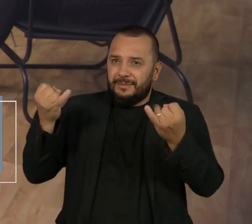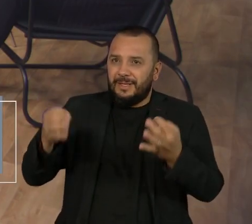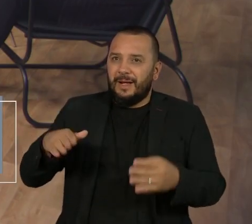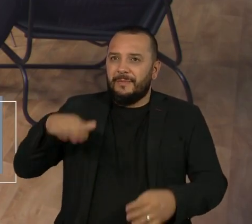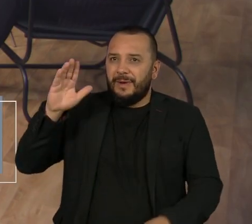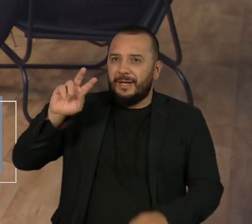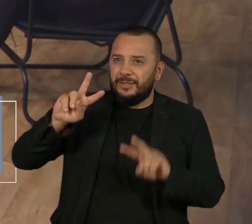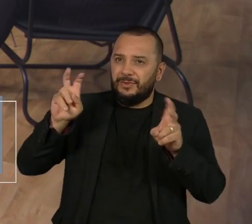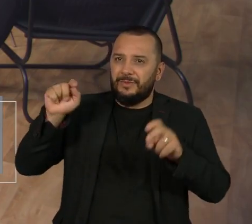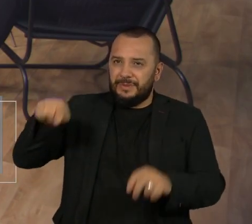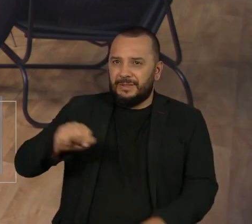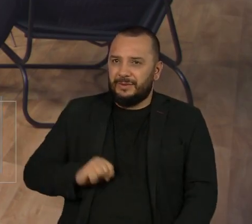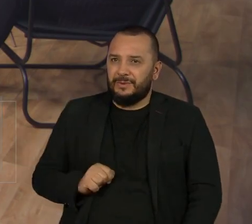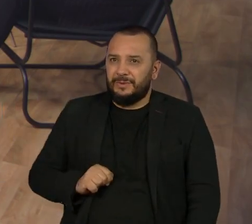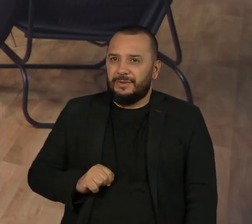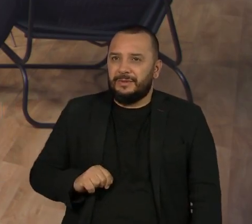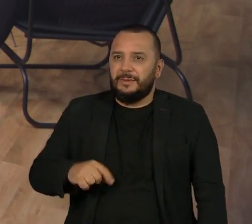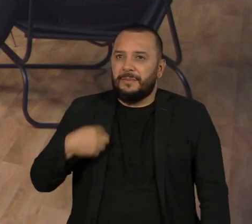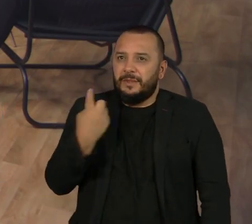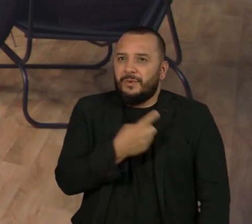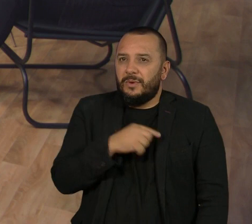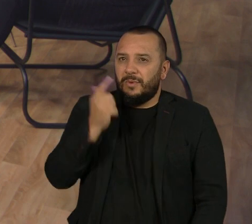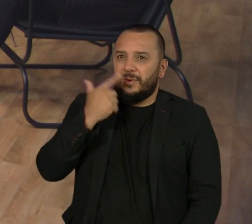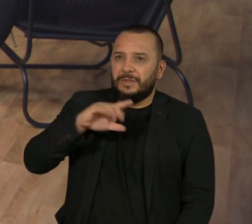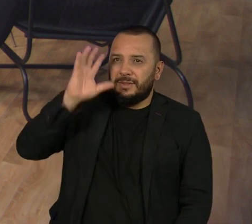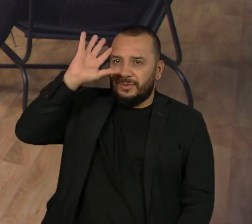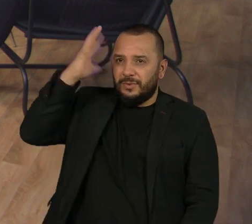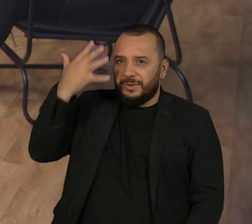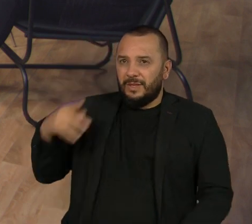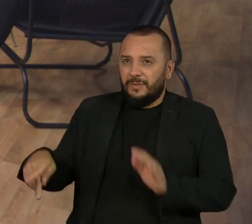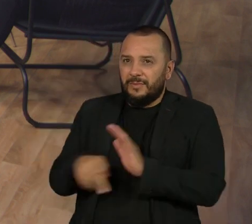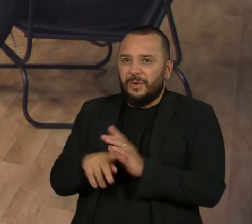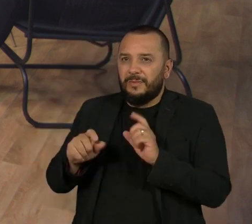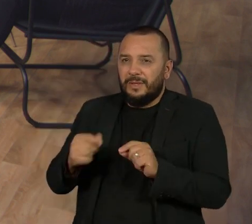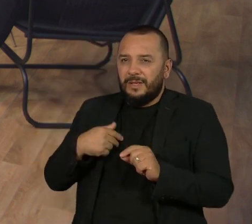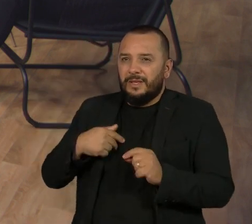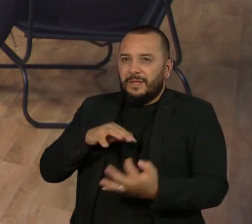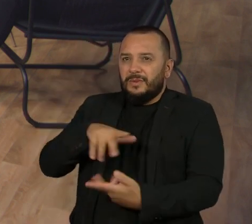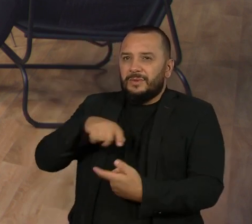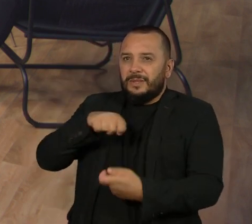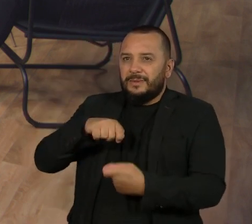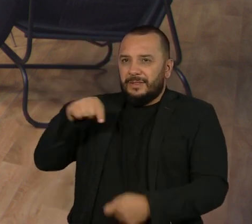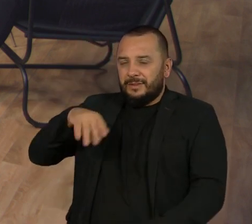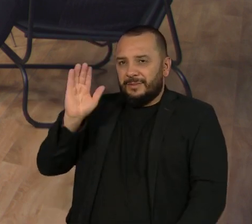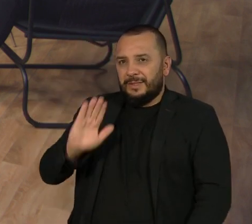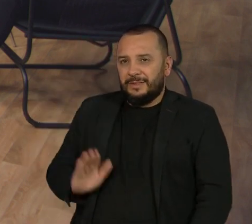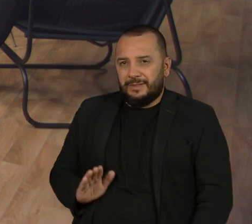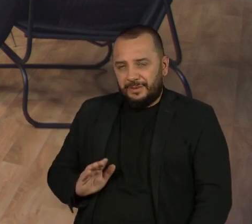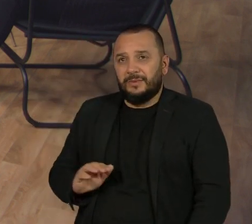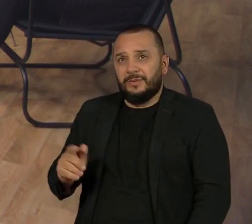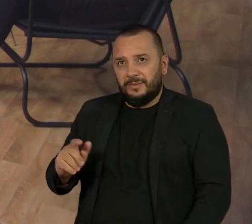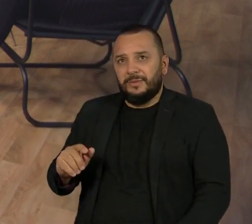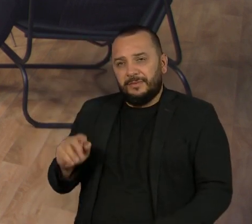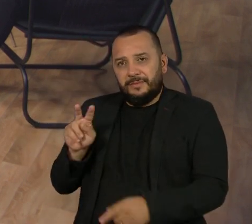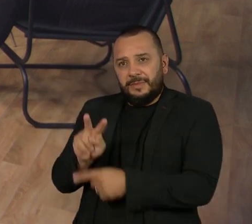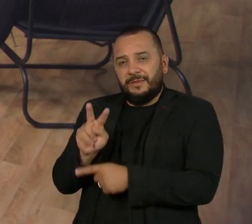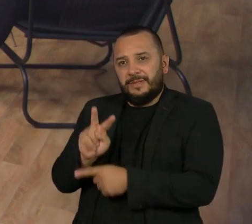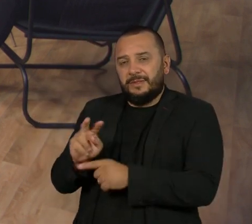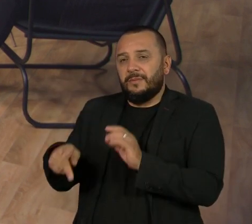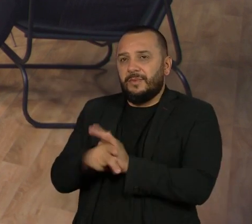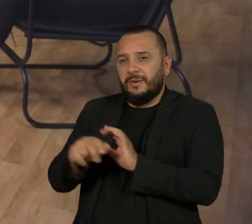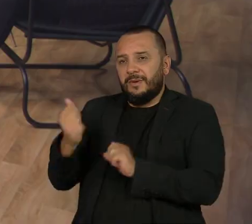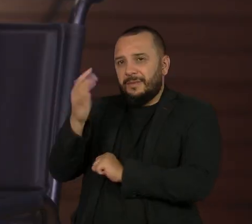Quer dizer, para a gente encontrar soluções de sustentabilidade para o Brasil que passam pela preservação da Amazônia, a gente